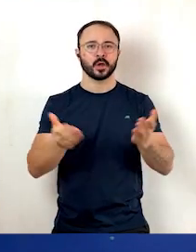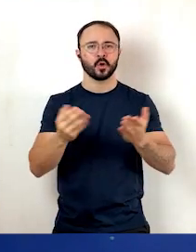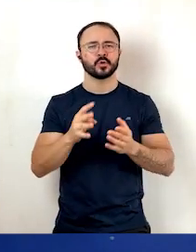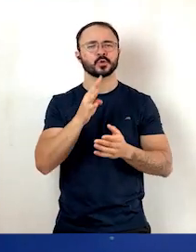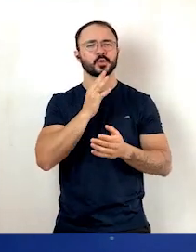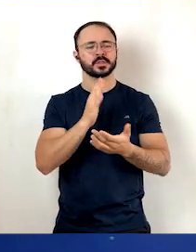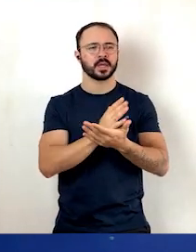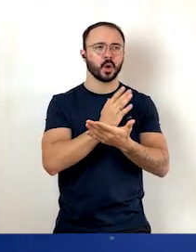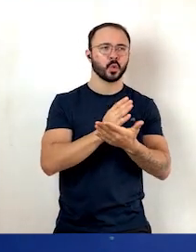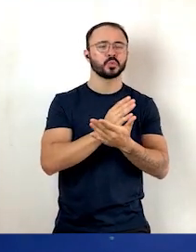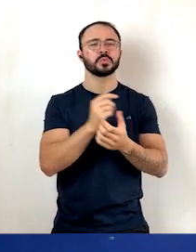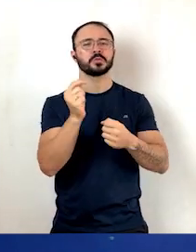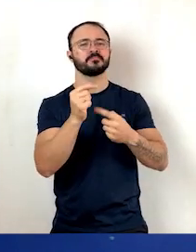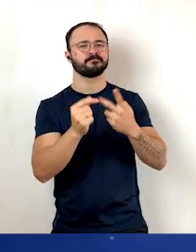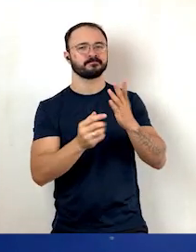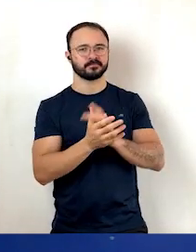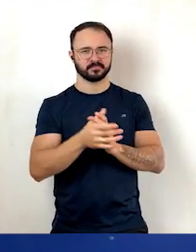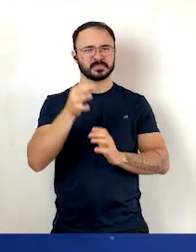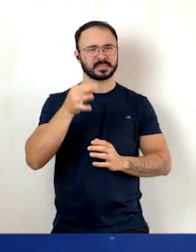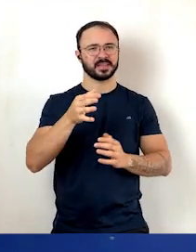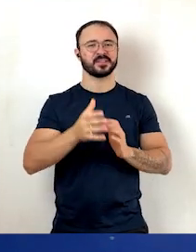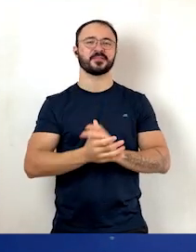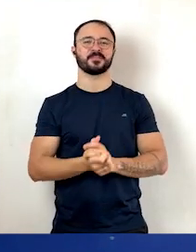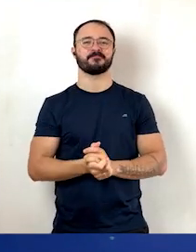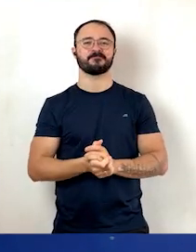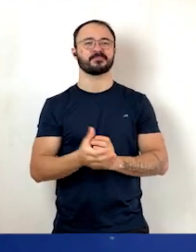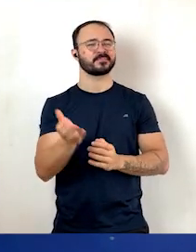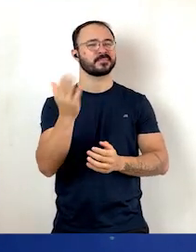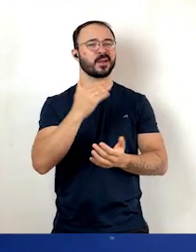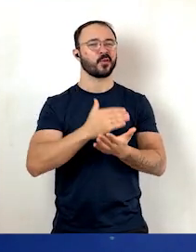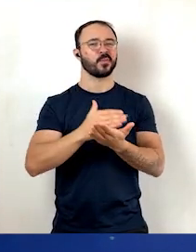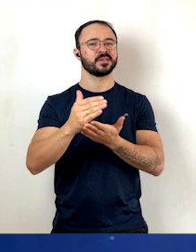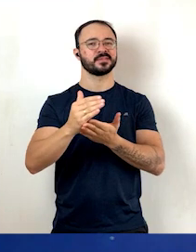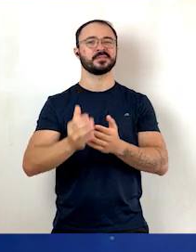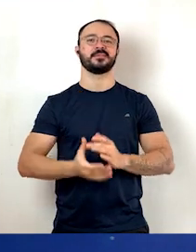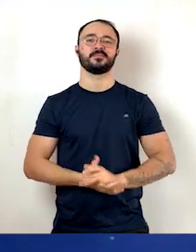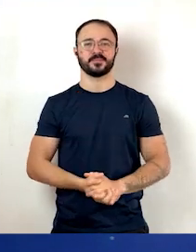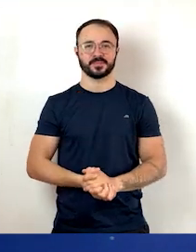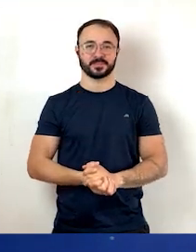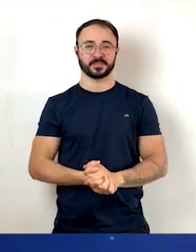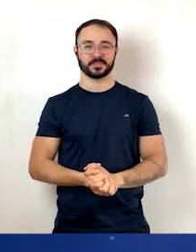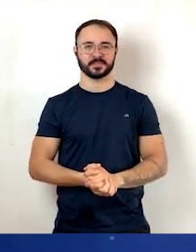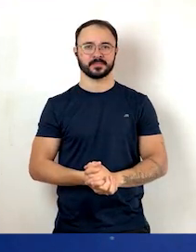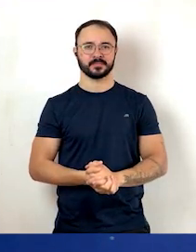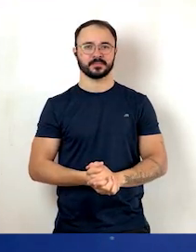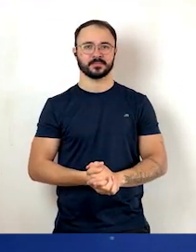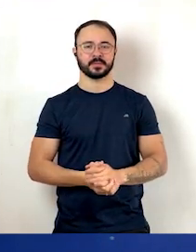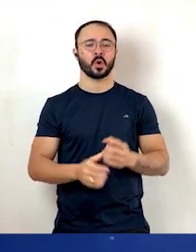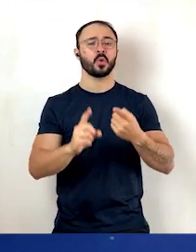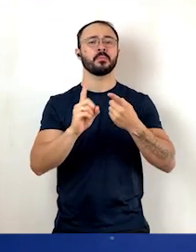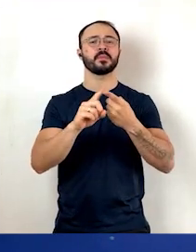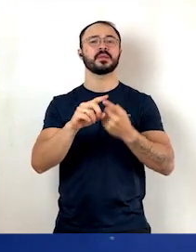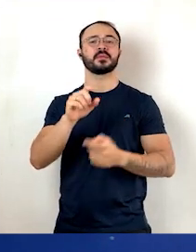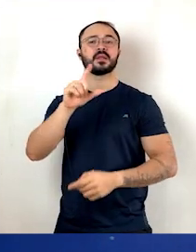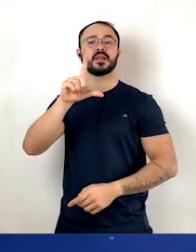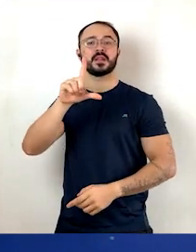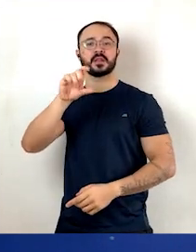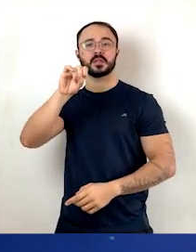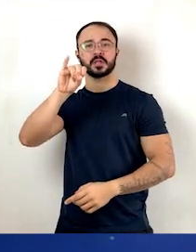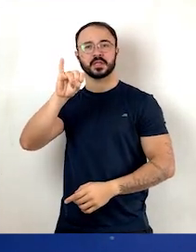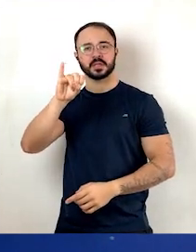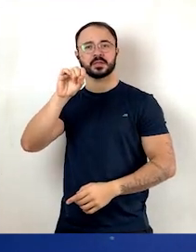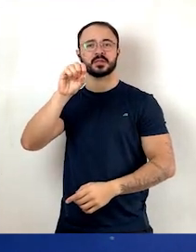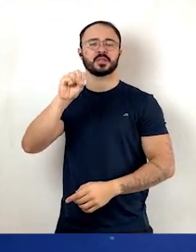iremos conhecer alguns desses gêneros textuais tudo bem vamos começar O primeiro